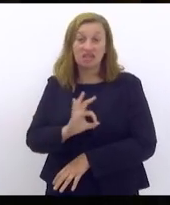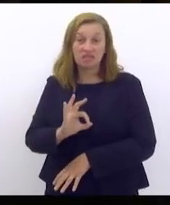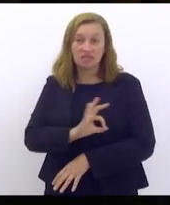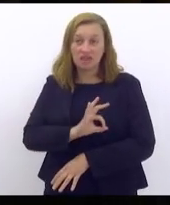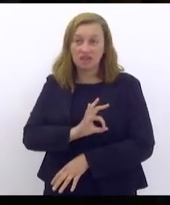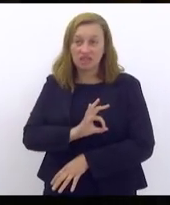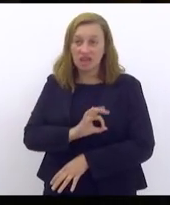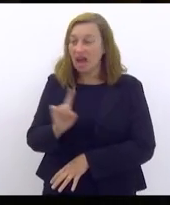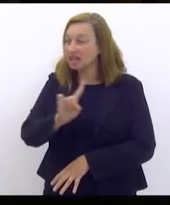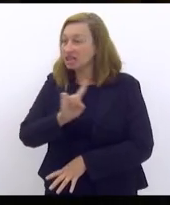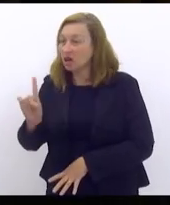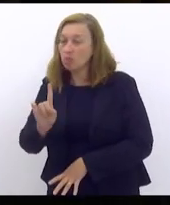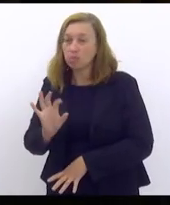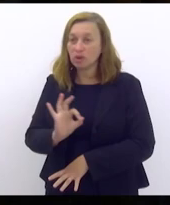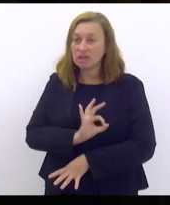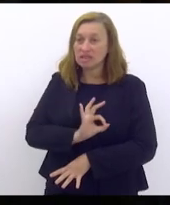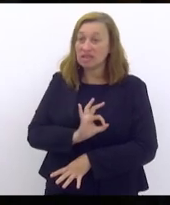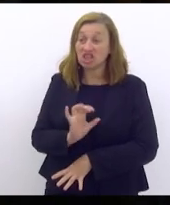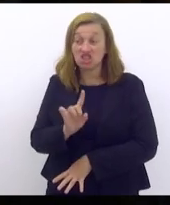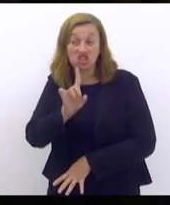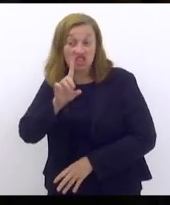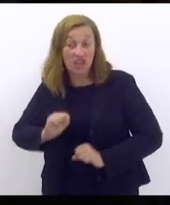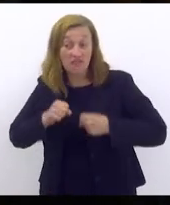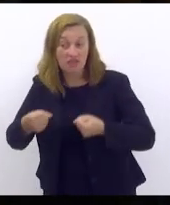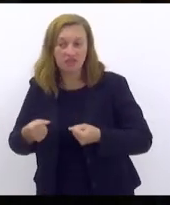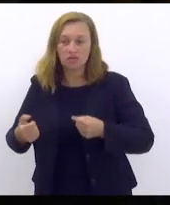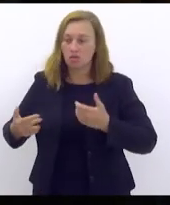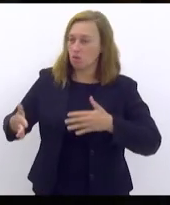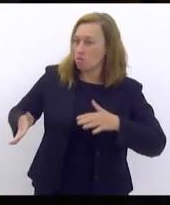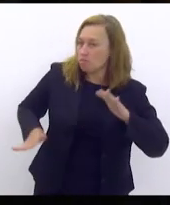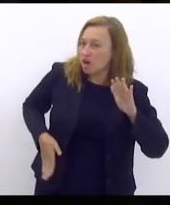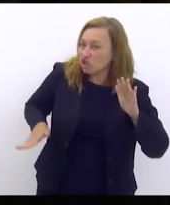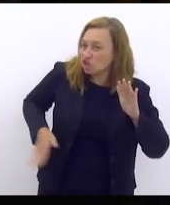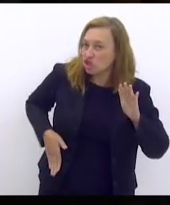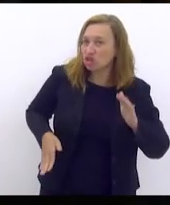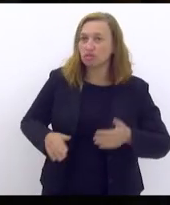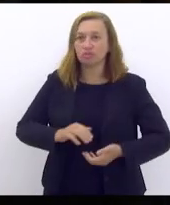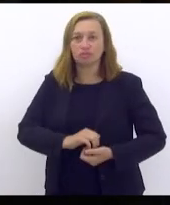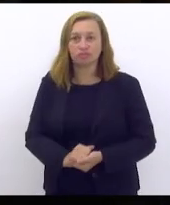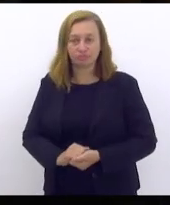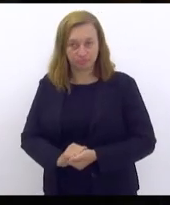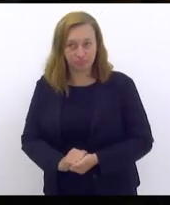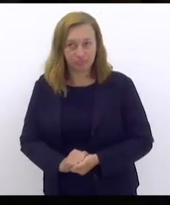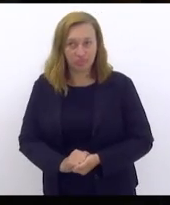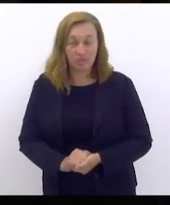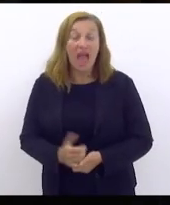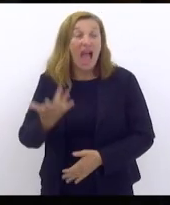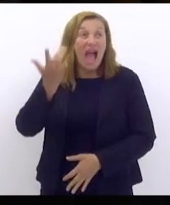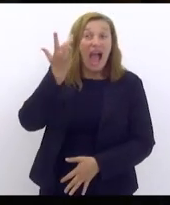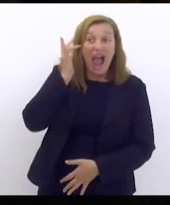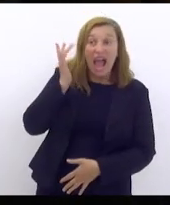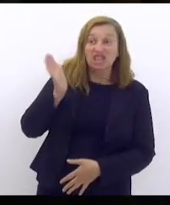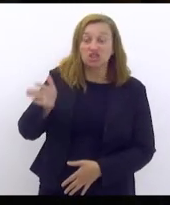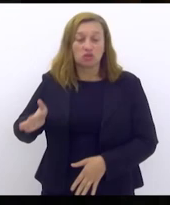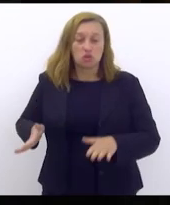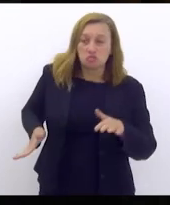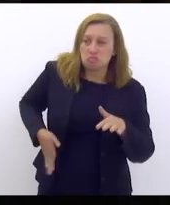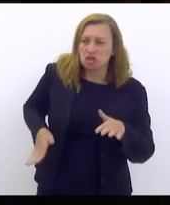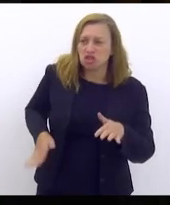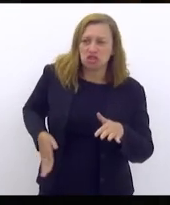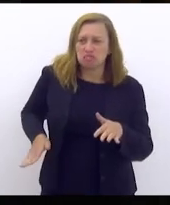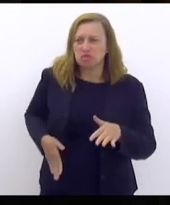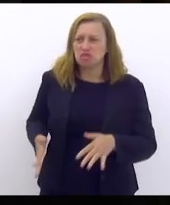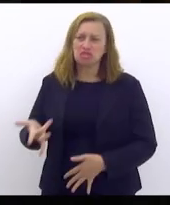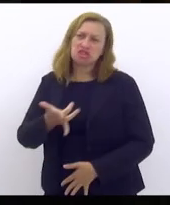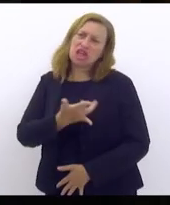da polícia. Eles defendem o bandido, bandidolatria. Acham que esses marginais são